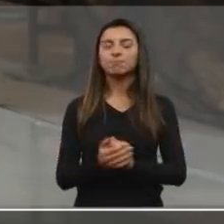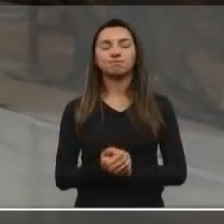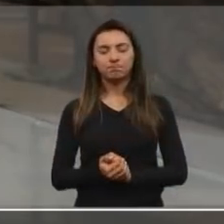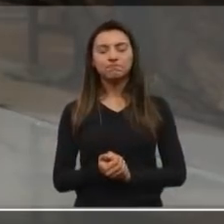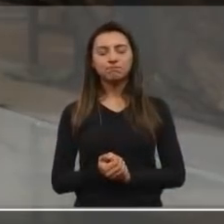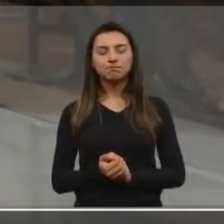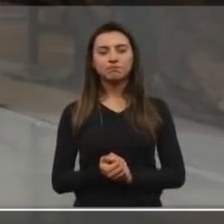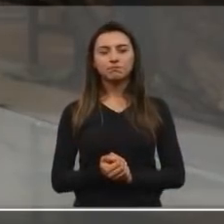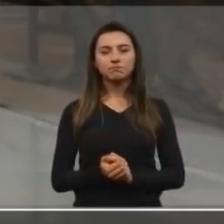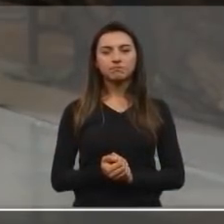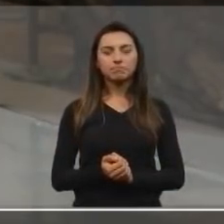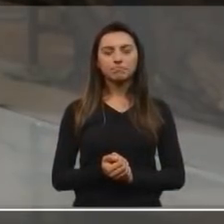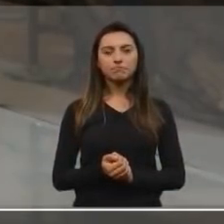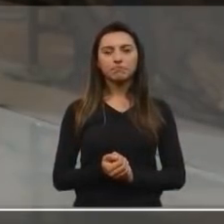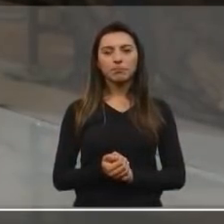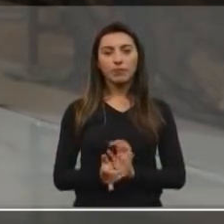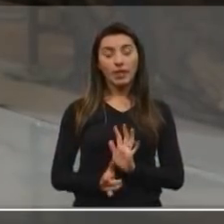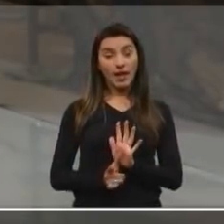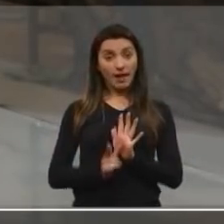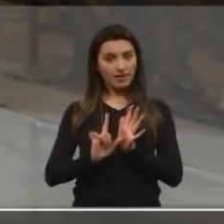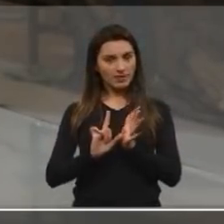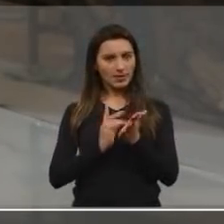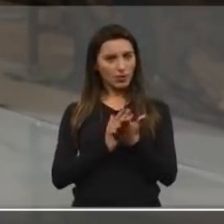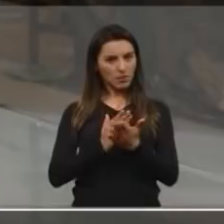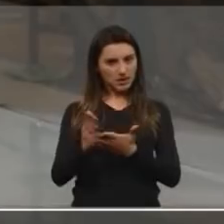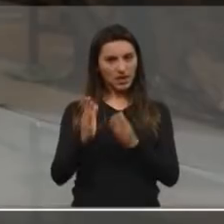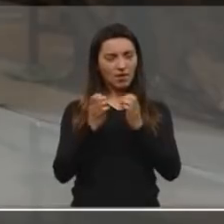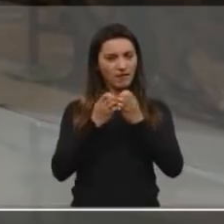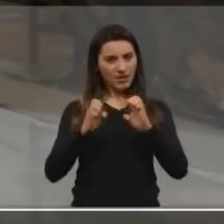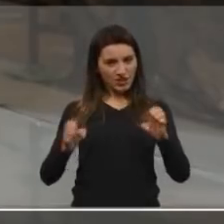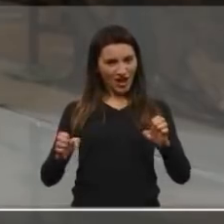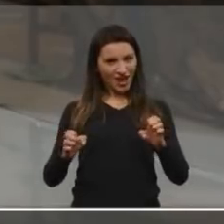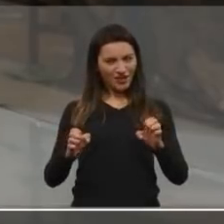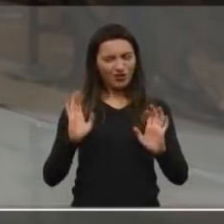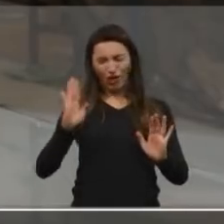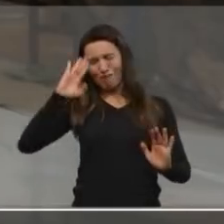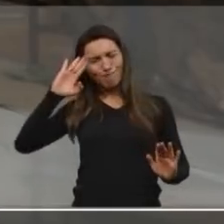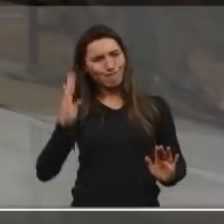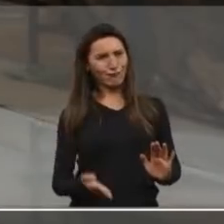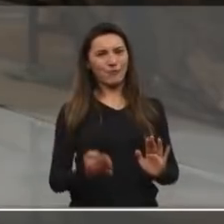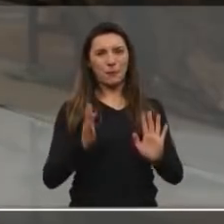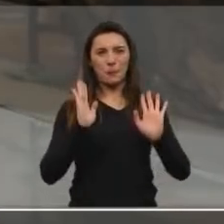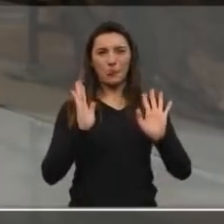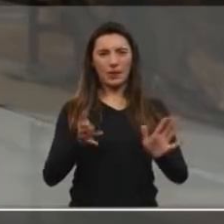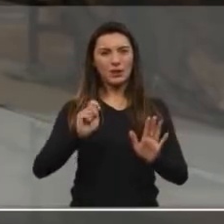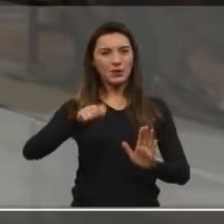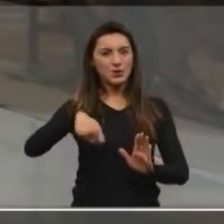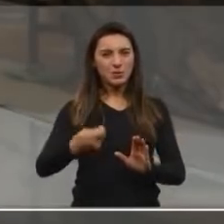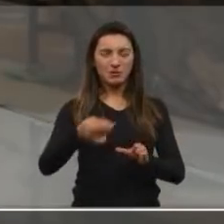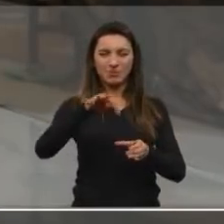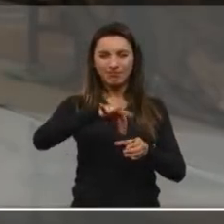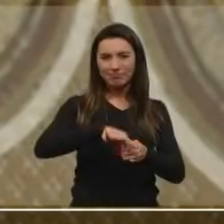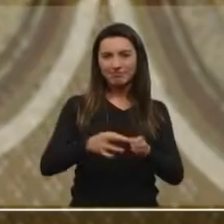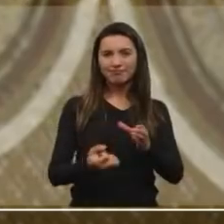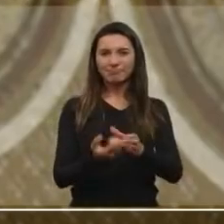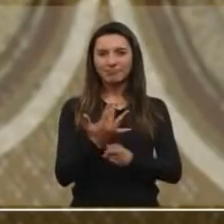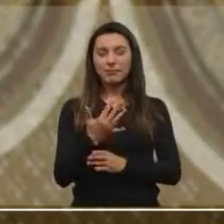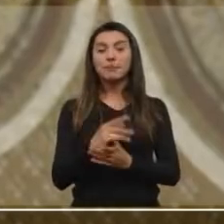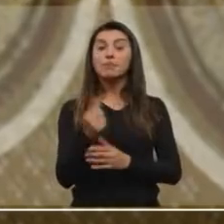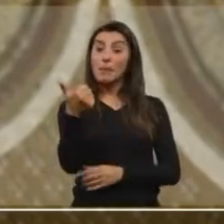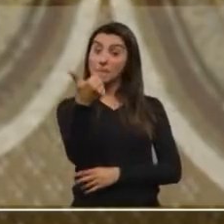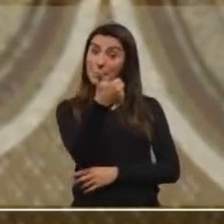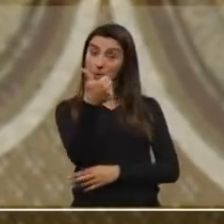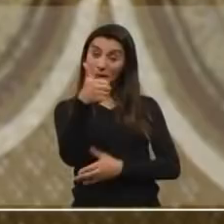é mais antes de entrar propriamente no evangelho apesar de que já entrei nessa teologia da patrística a